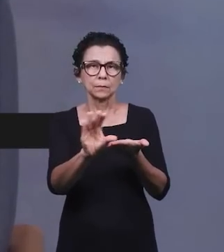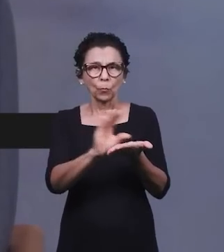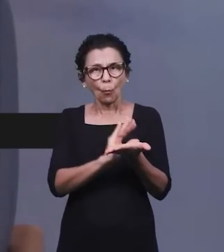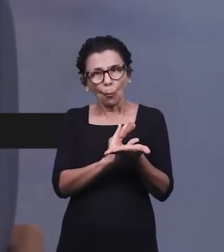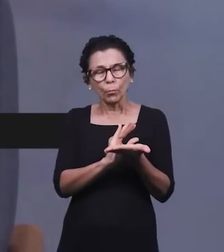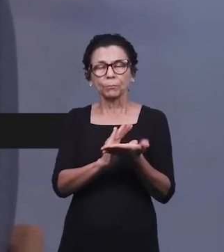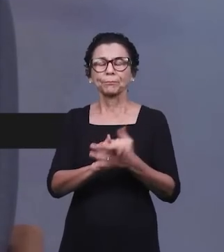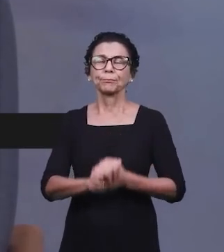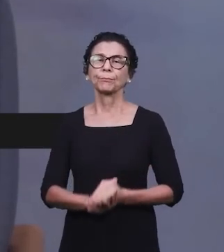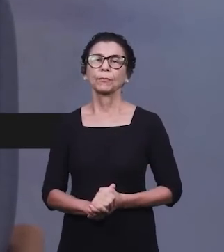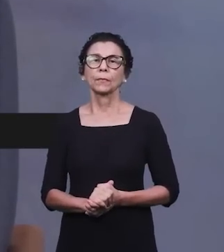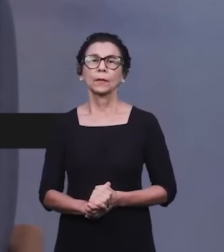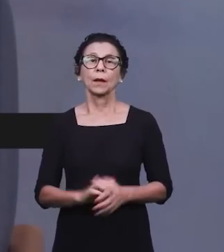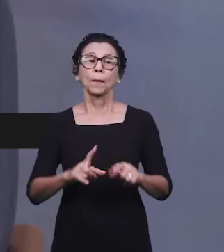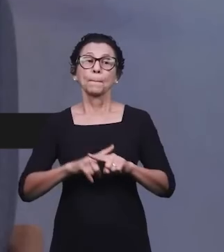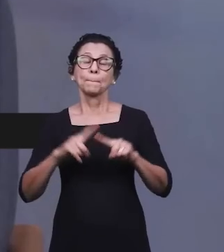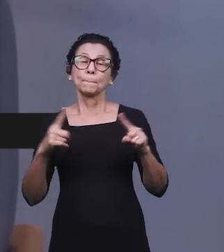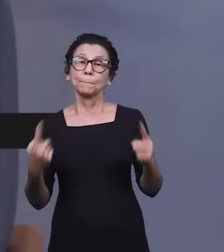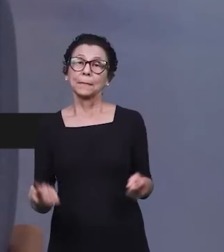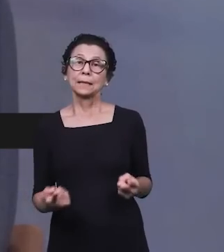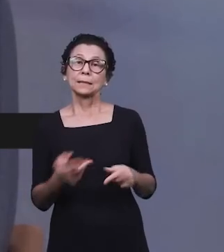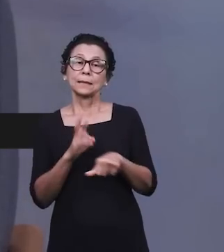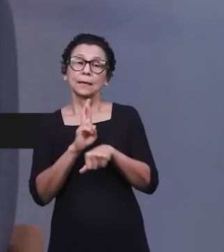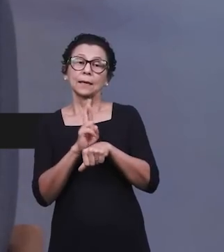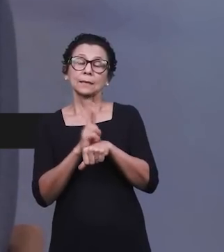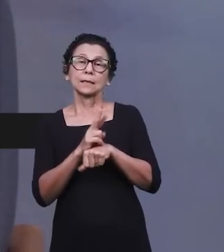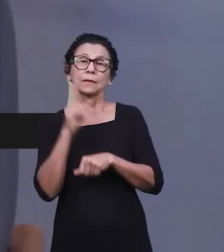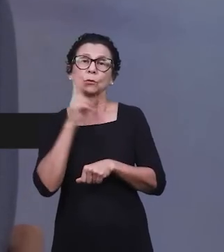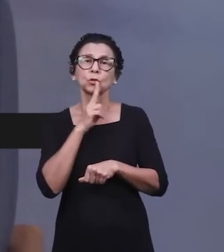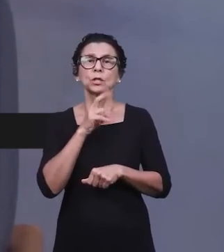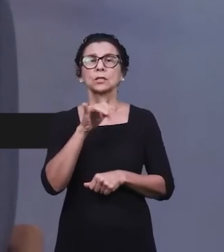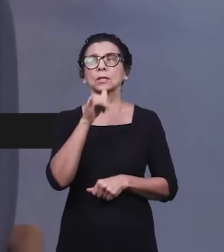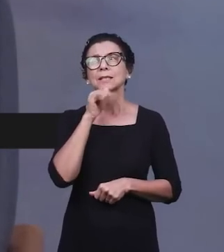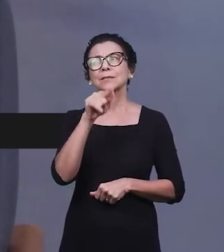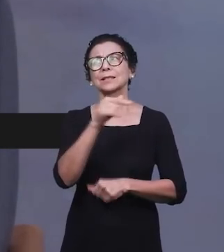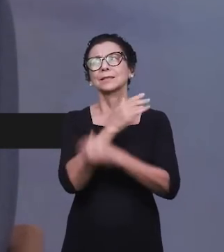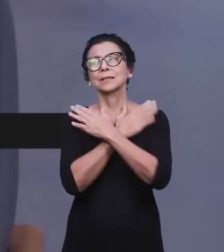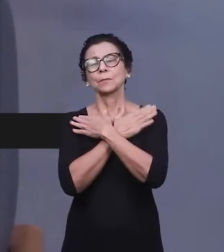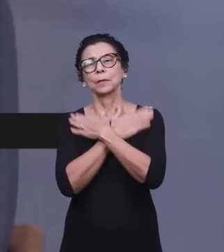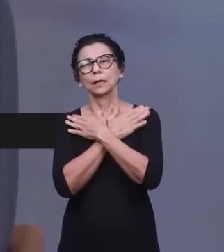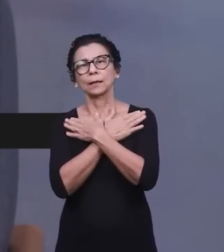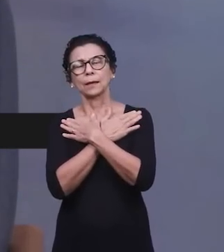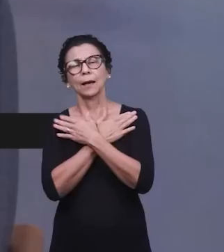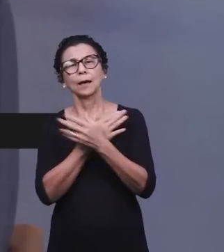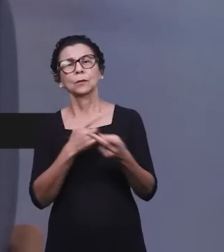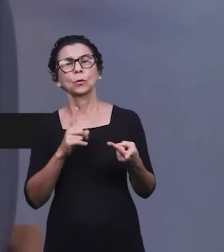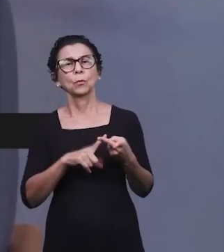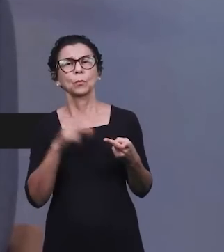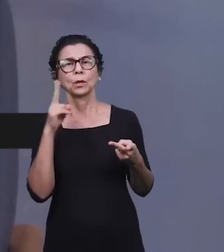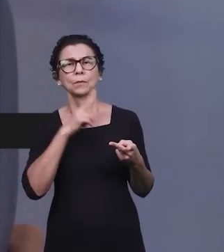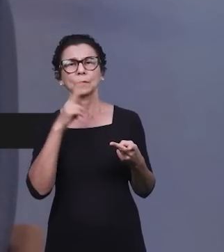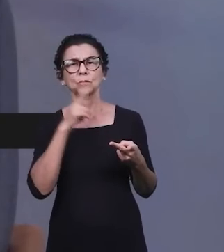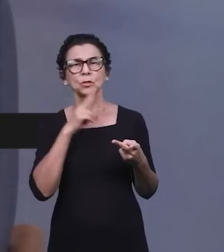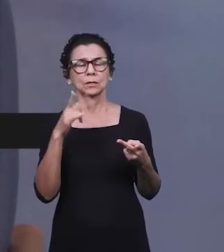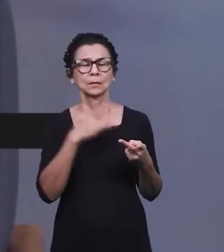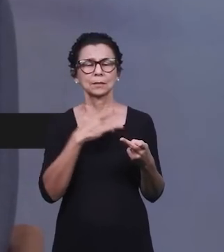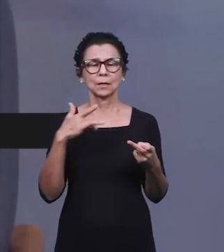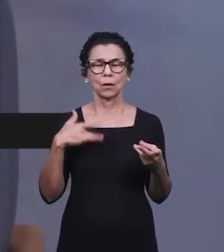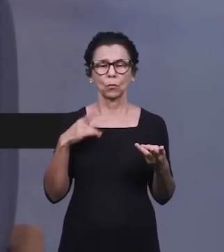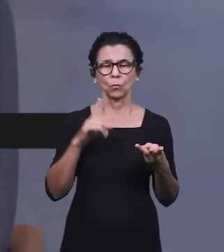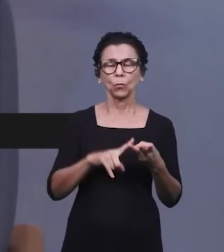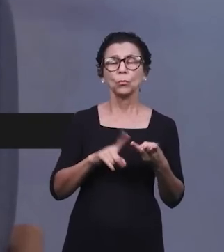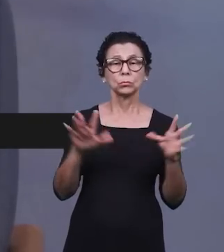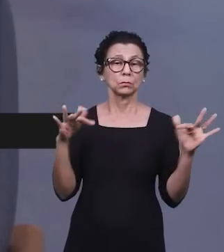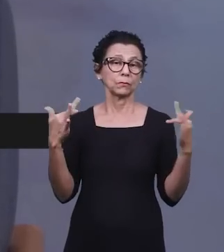despesas fixas, para justamente no momento em que você perder o emprego, ter alguma emergência médica de saúde ou mesmo de